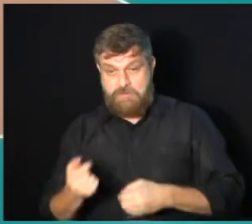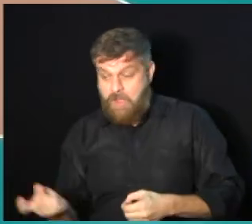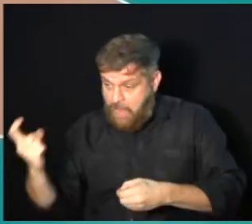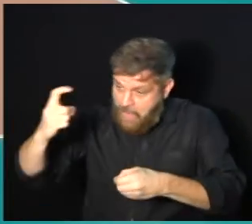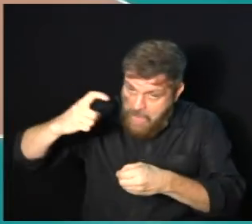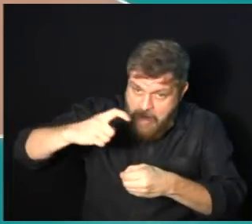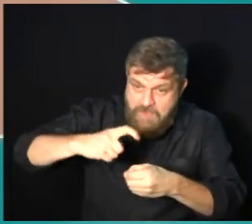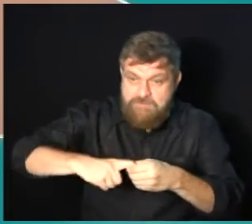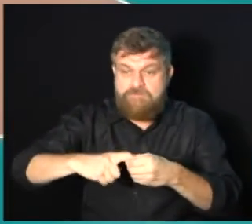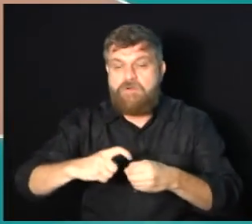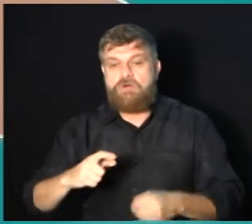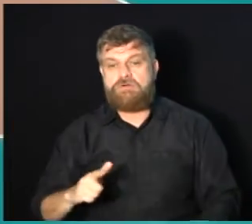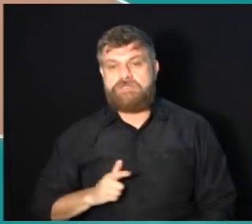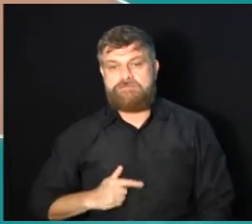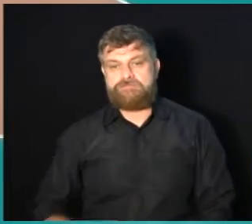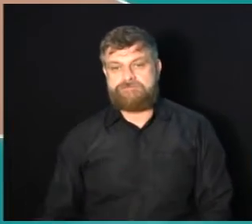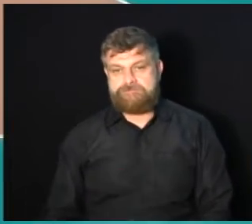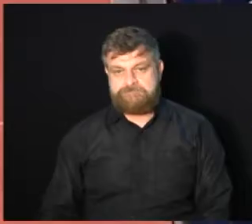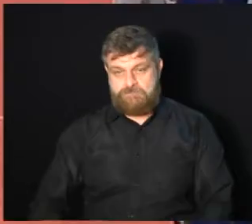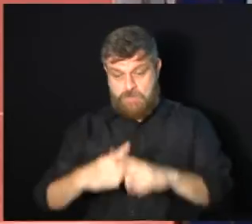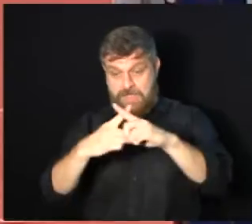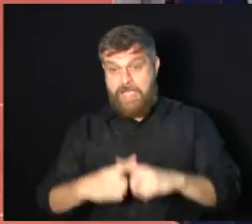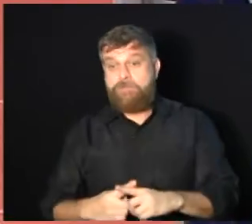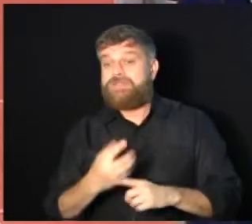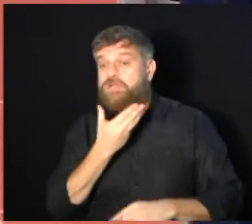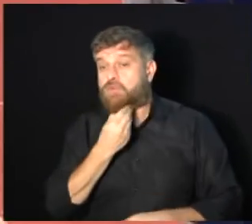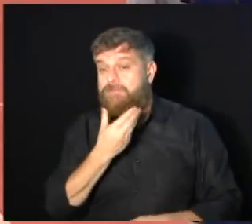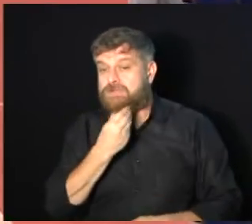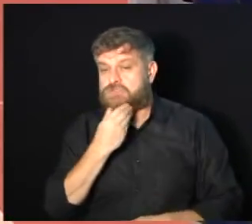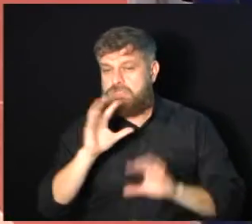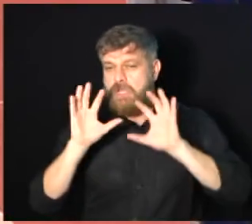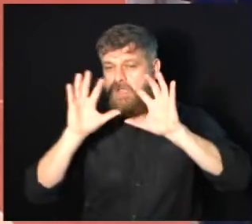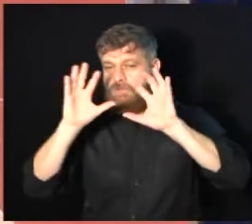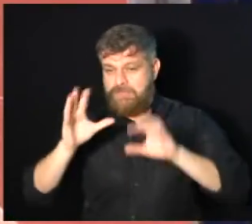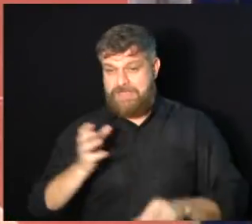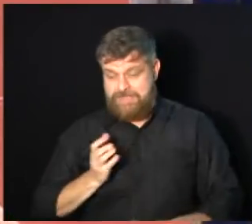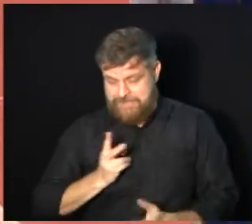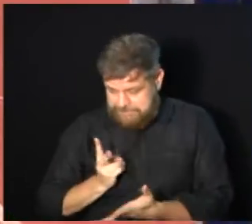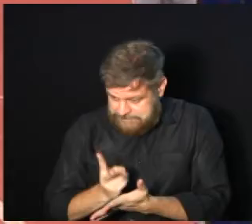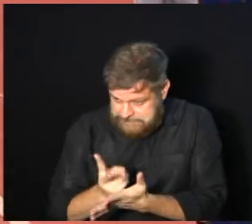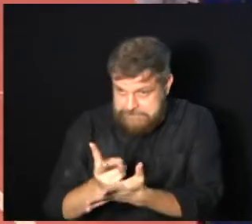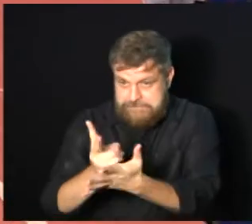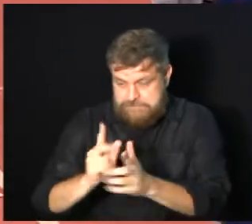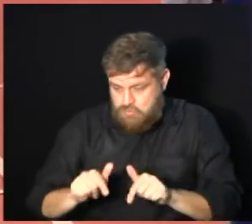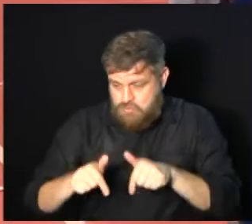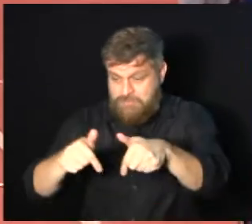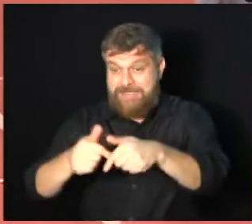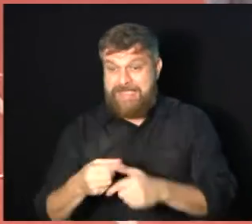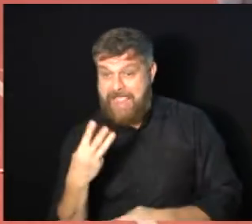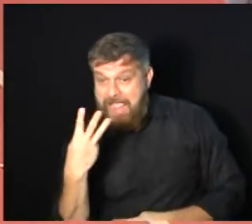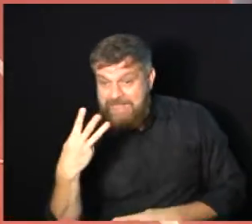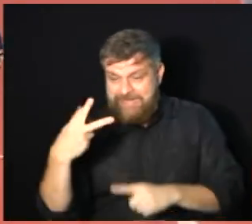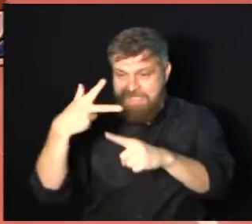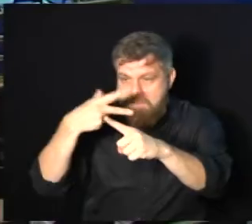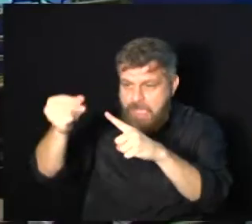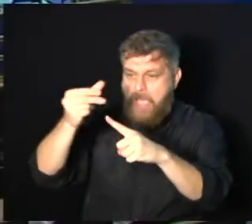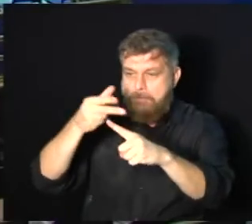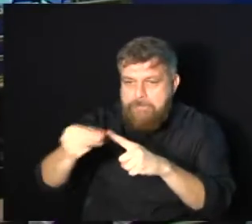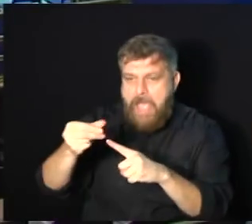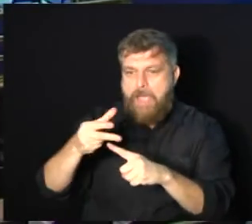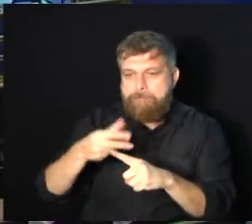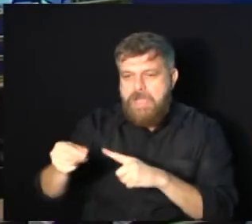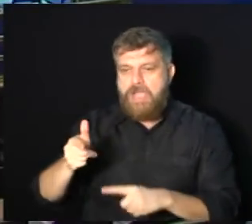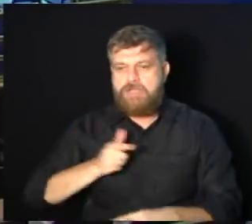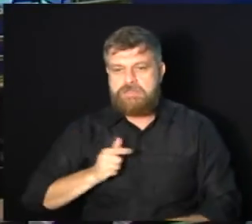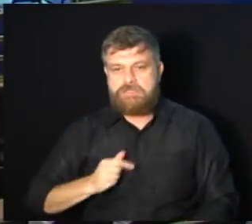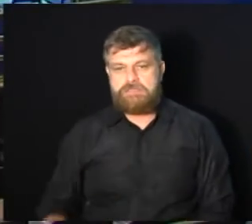vôlei Renata retorna à Superliga Masculina e quer manter o embalo. A equipe vem de 3 vitórias consecutivas